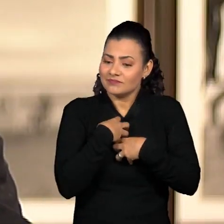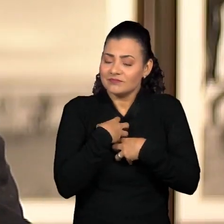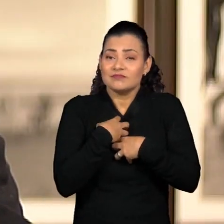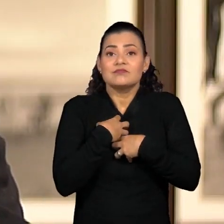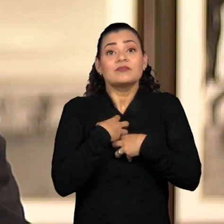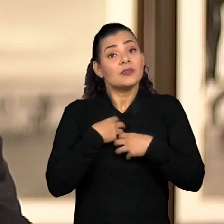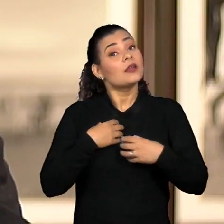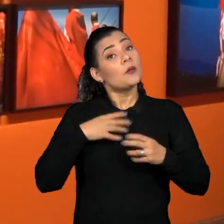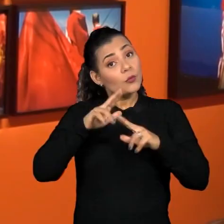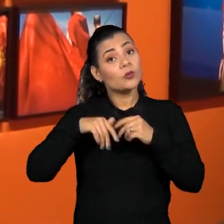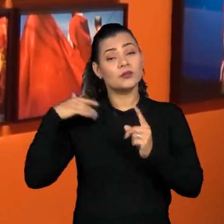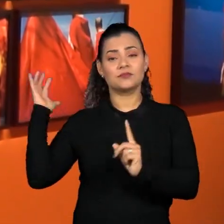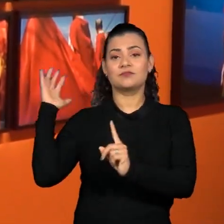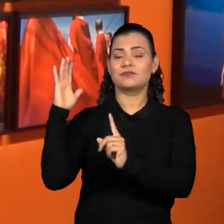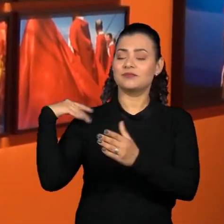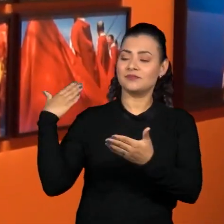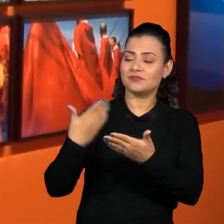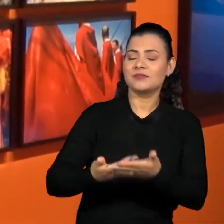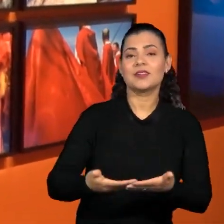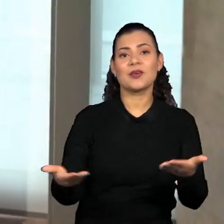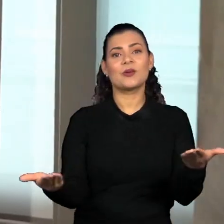se tornaram meus totens.